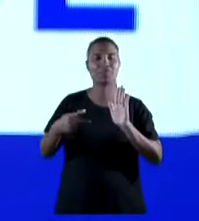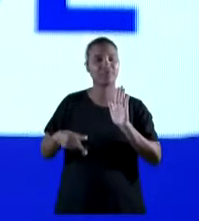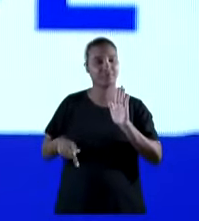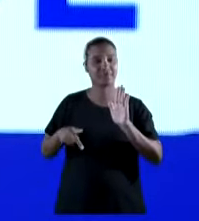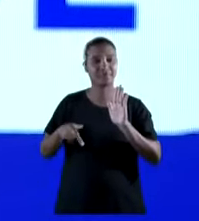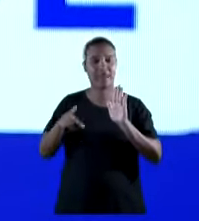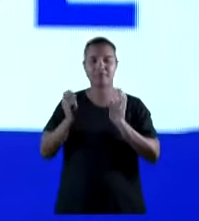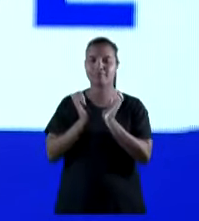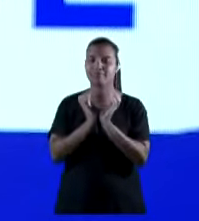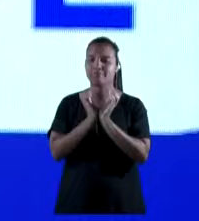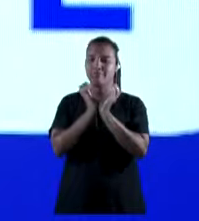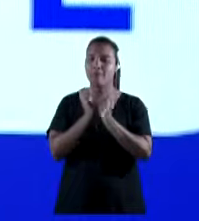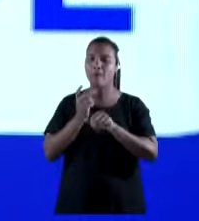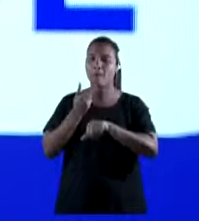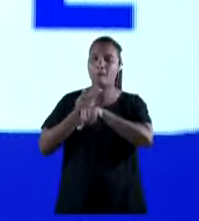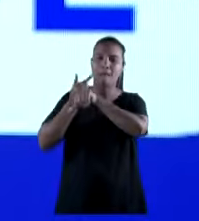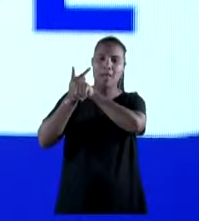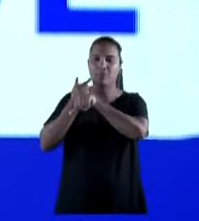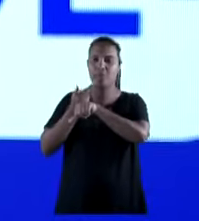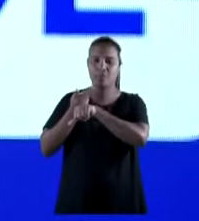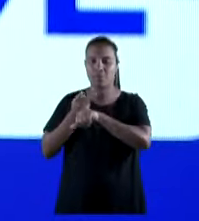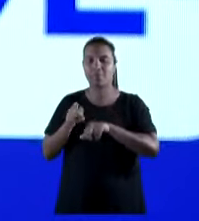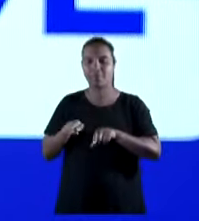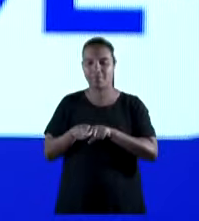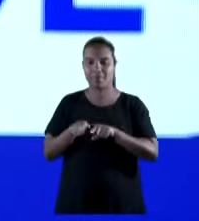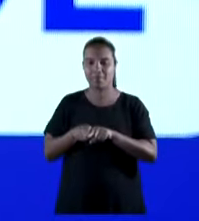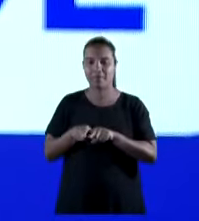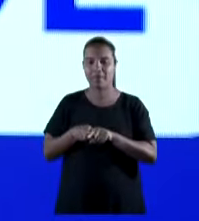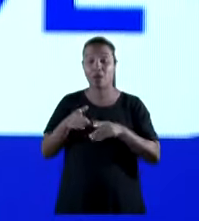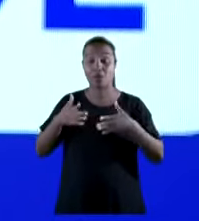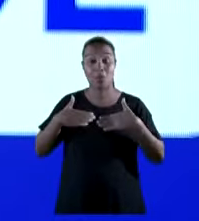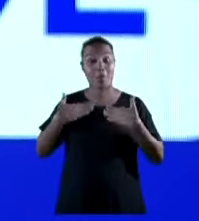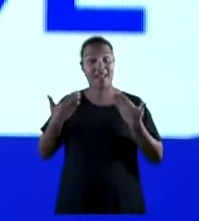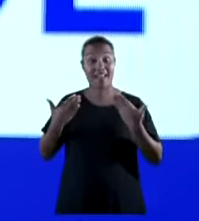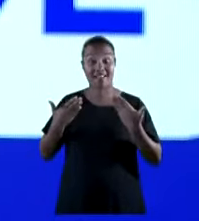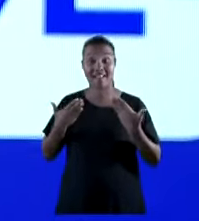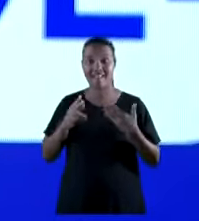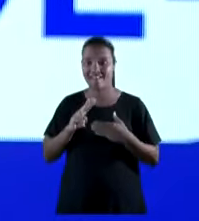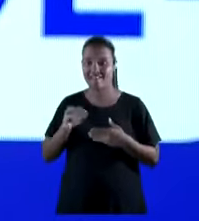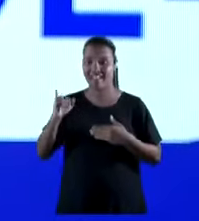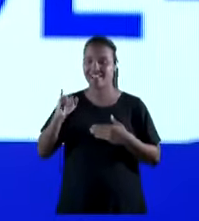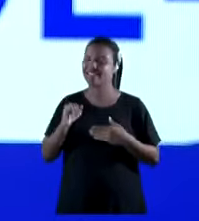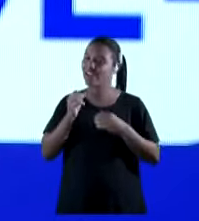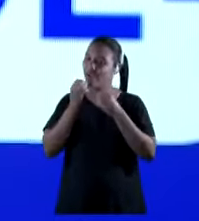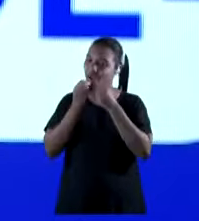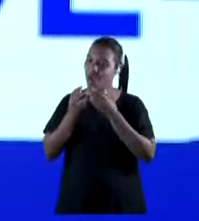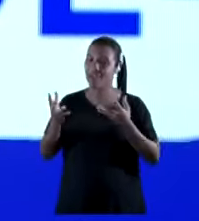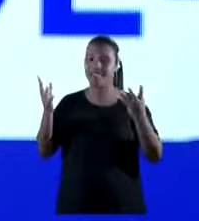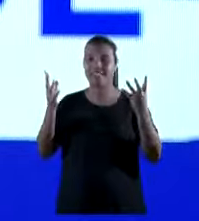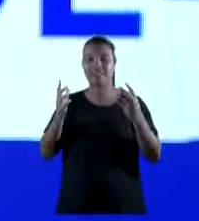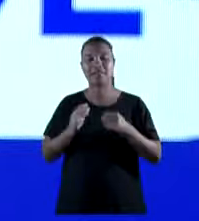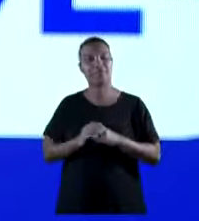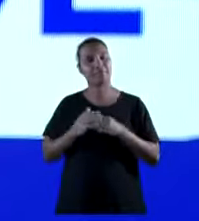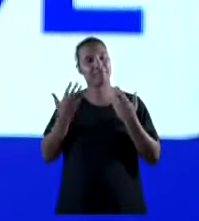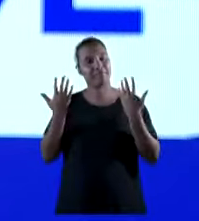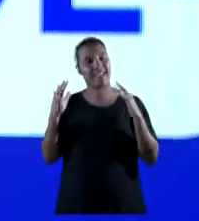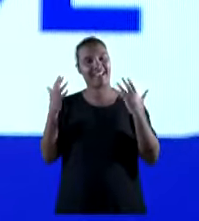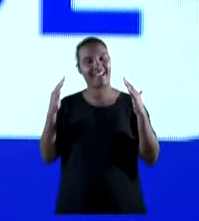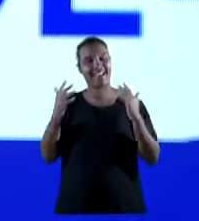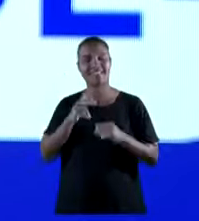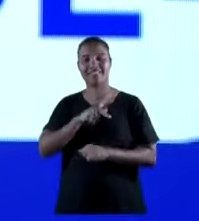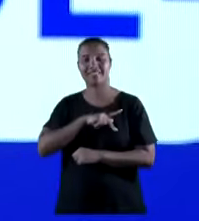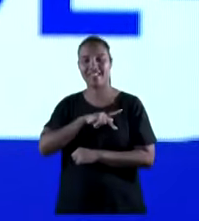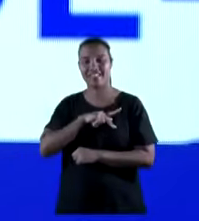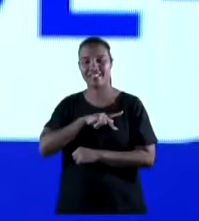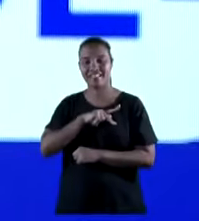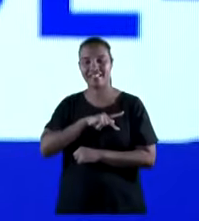destaques individuais, além de algumas surpresas, como eu falei, que nós vamos revelar aos pouquinhos. Parabéns,